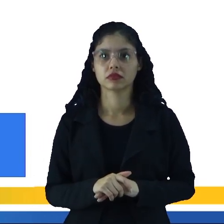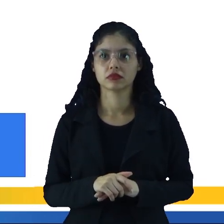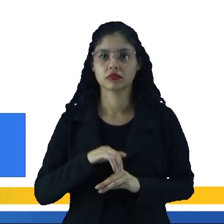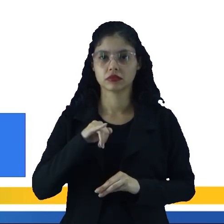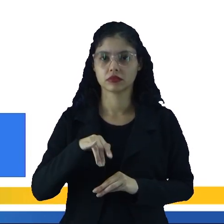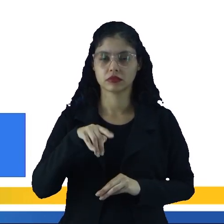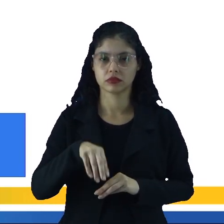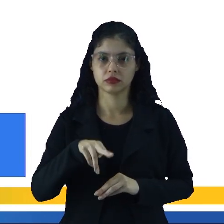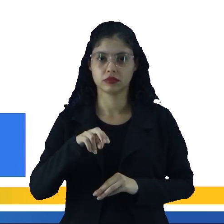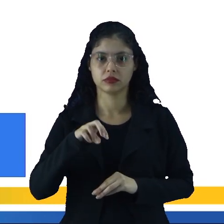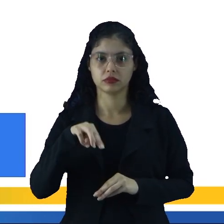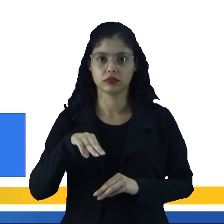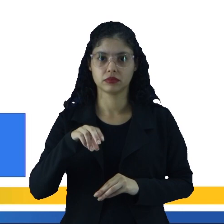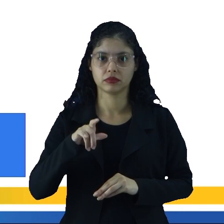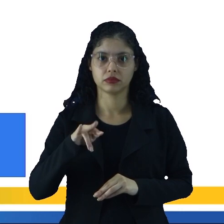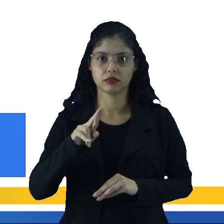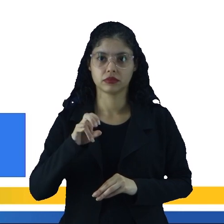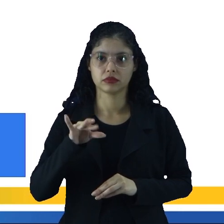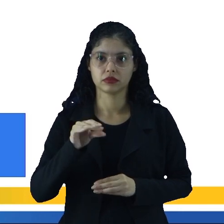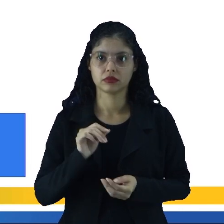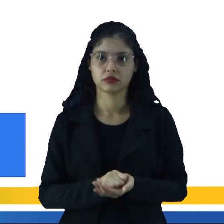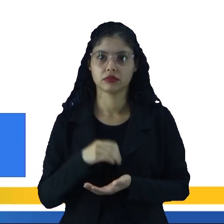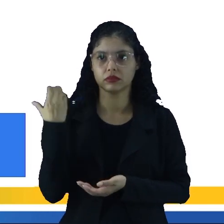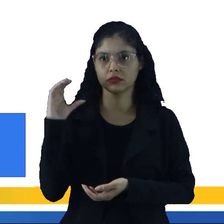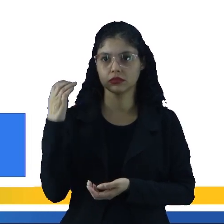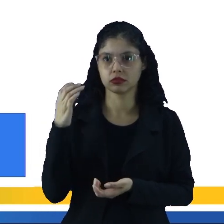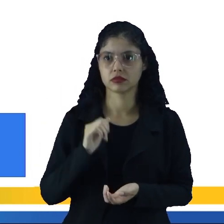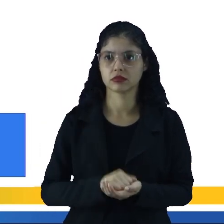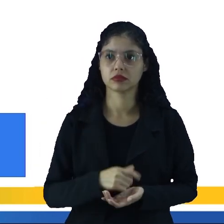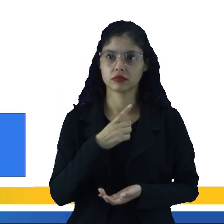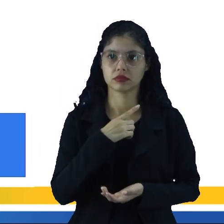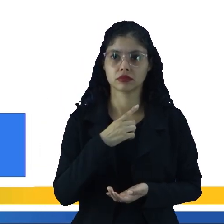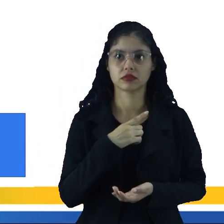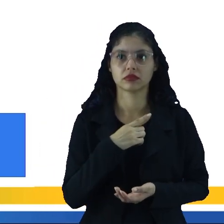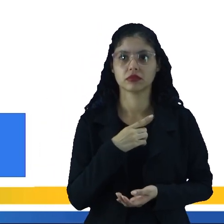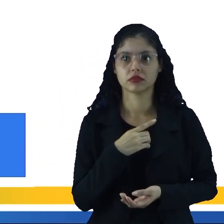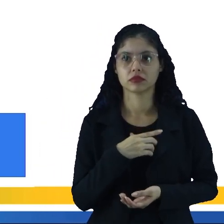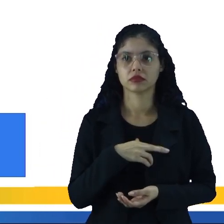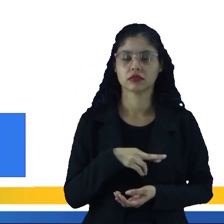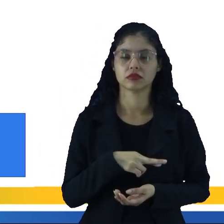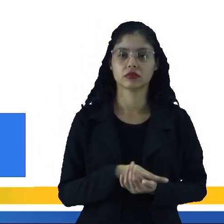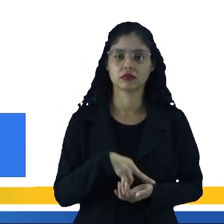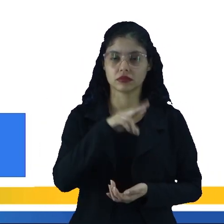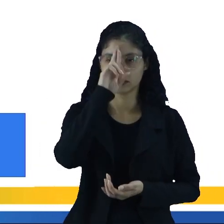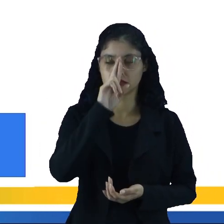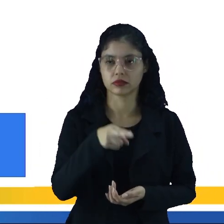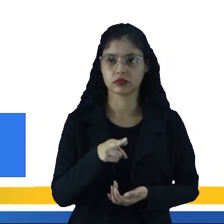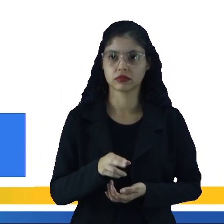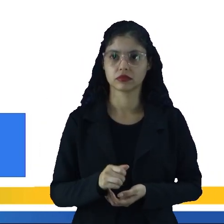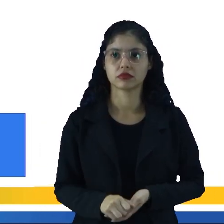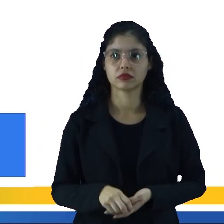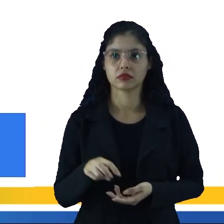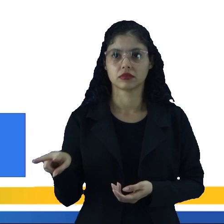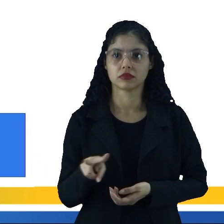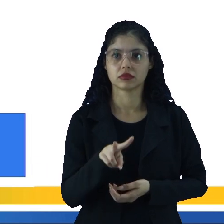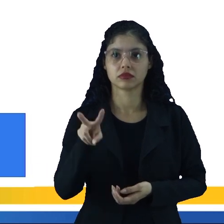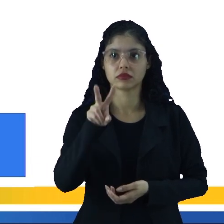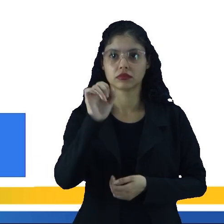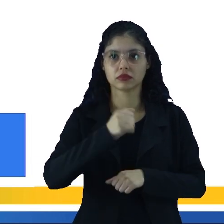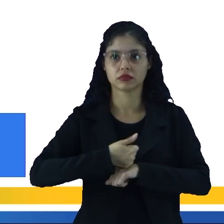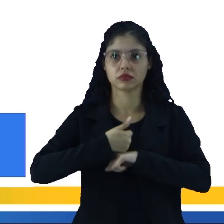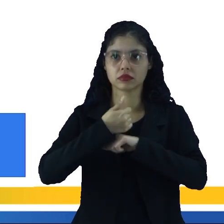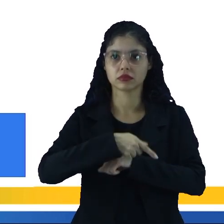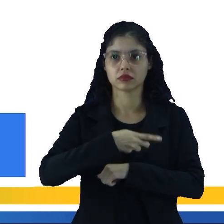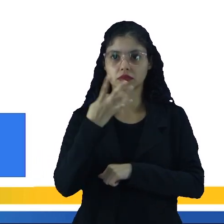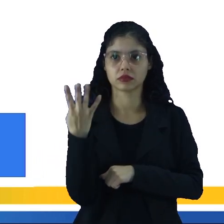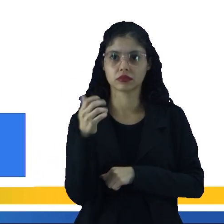para milímetro de refrigerante, temos que as razões entre os valores e